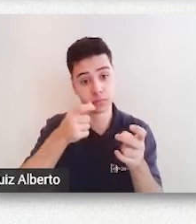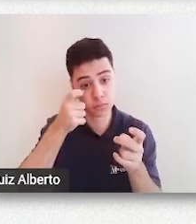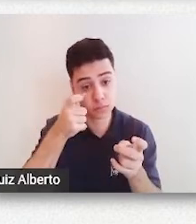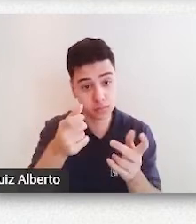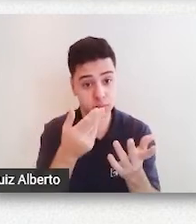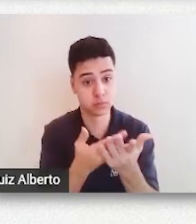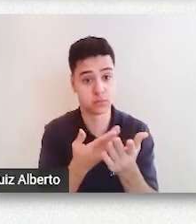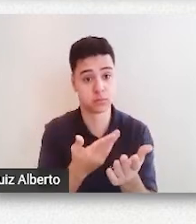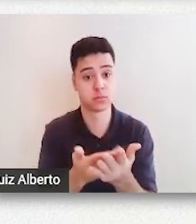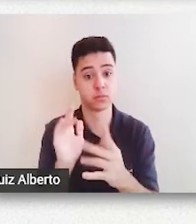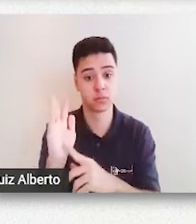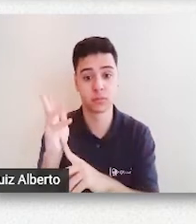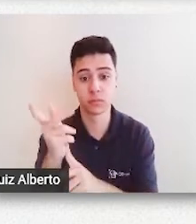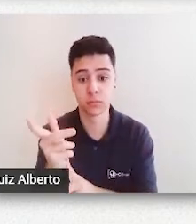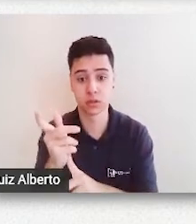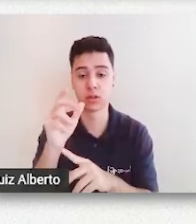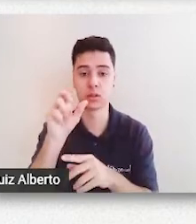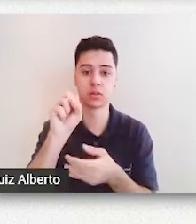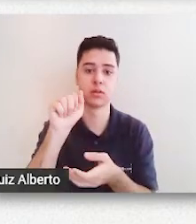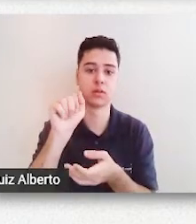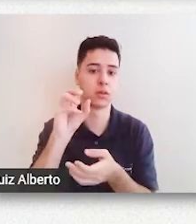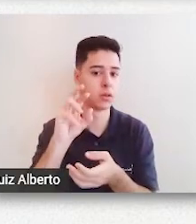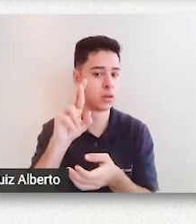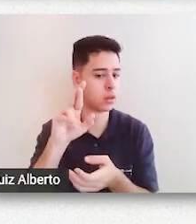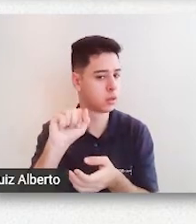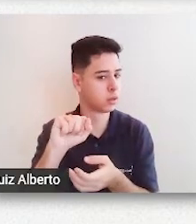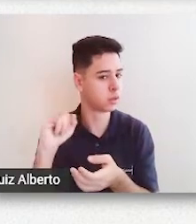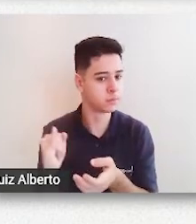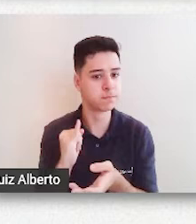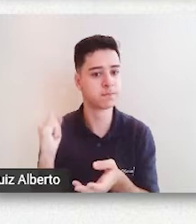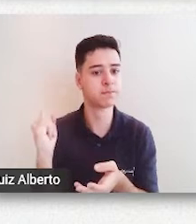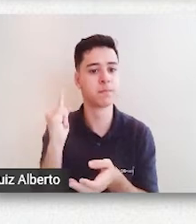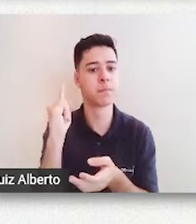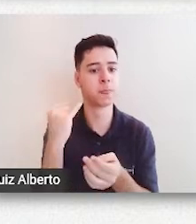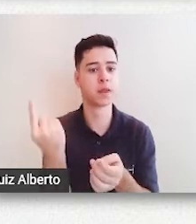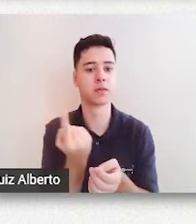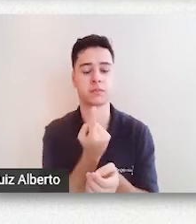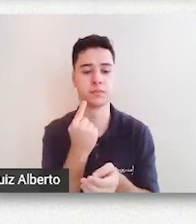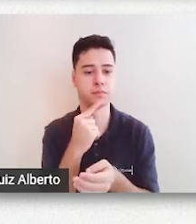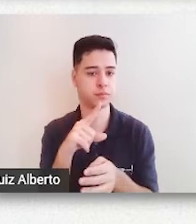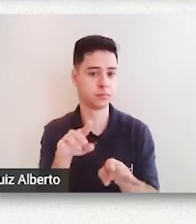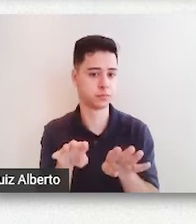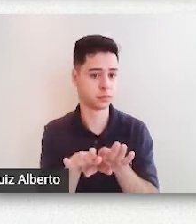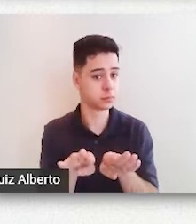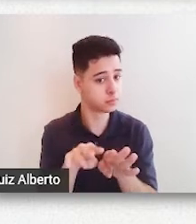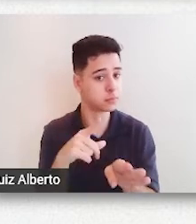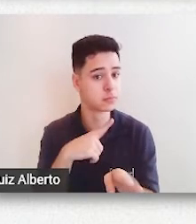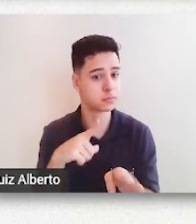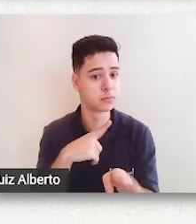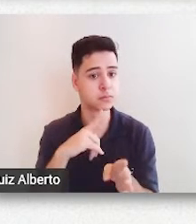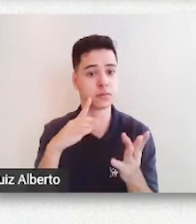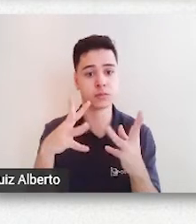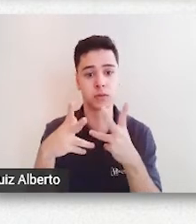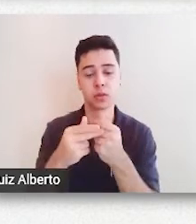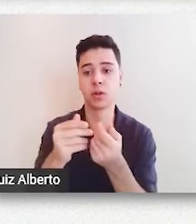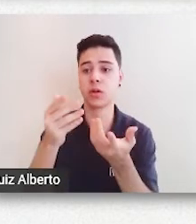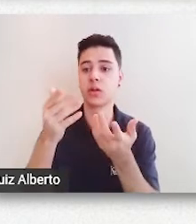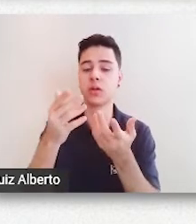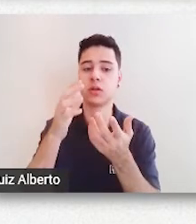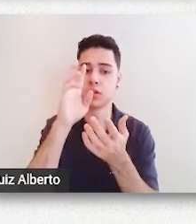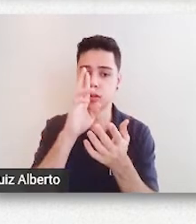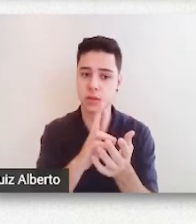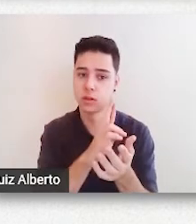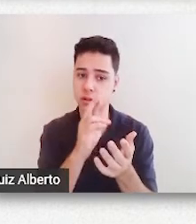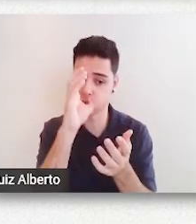sacra é fundamental. Né? Temos também esse aí, Iconografia Cristã, esse da